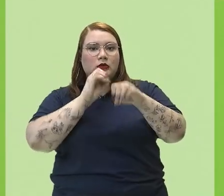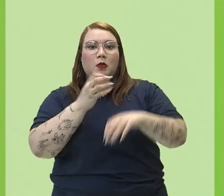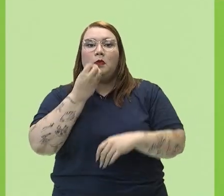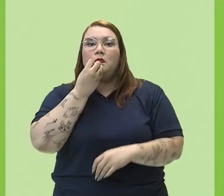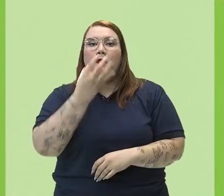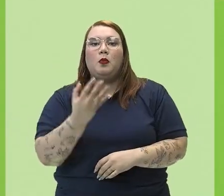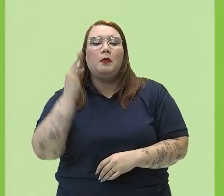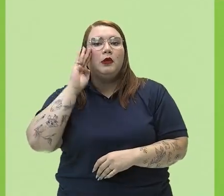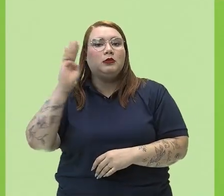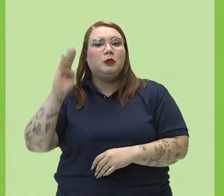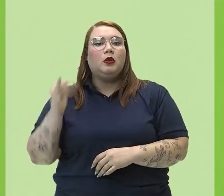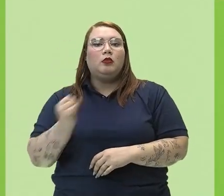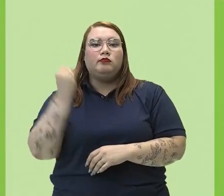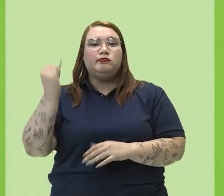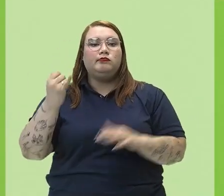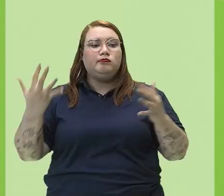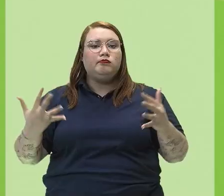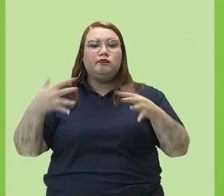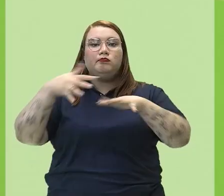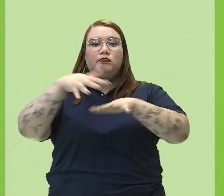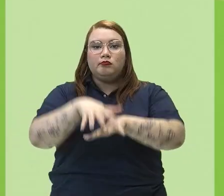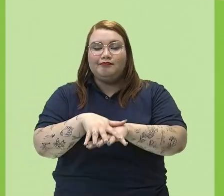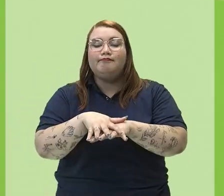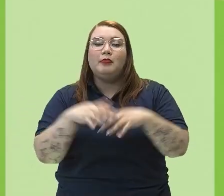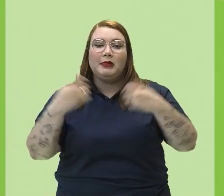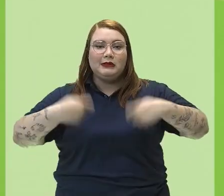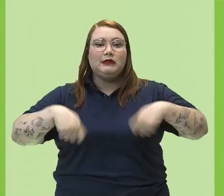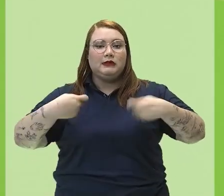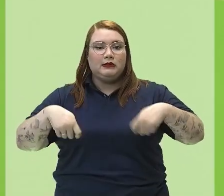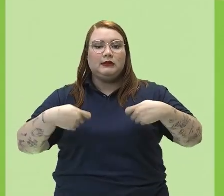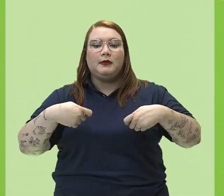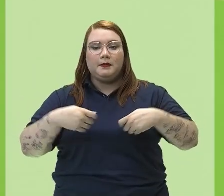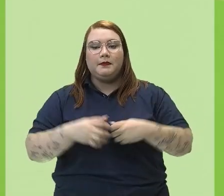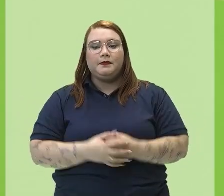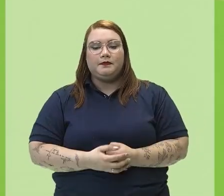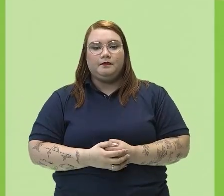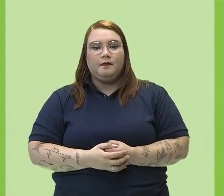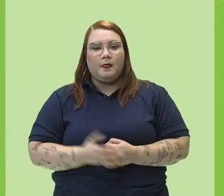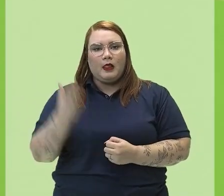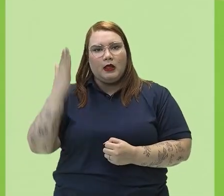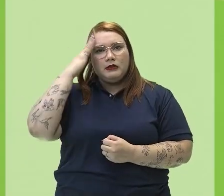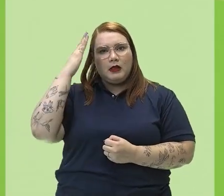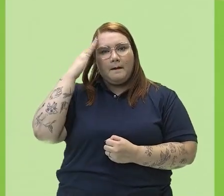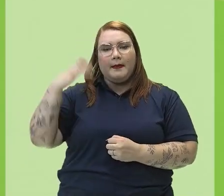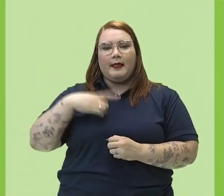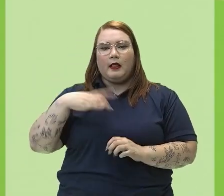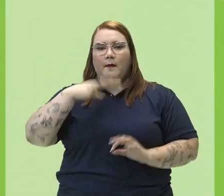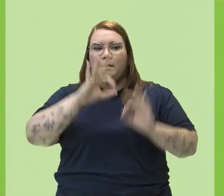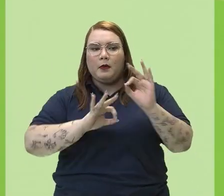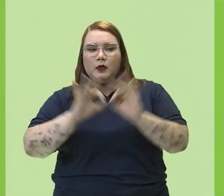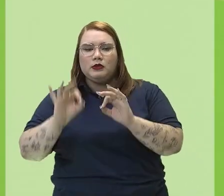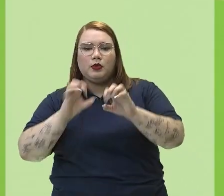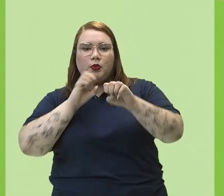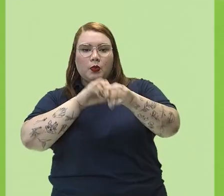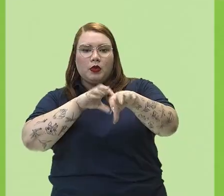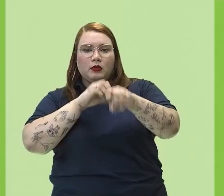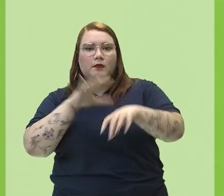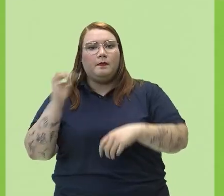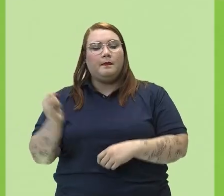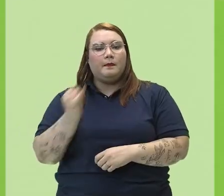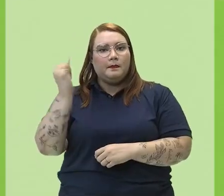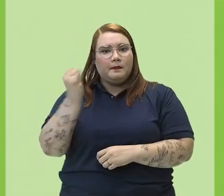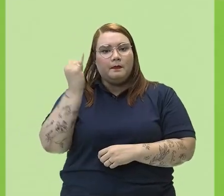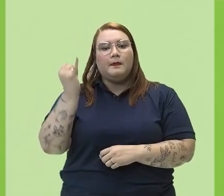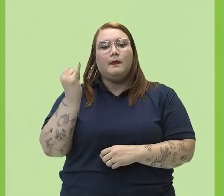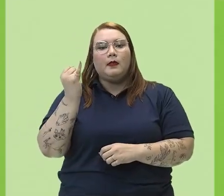principalmente, a importância da inclusão. Né? Então, a gente sabe ali desse processo da educação, a importância da